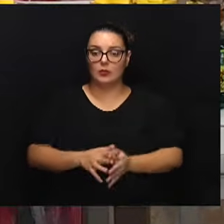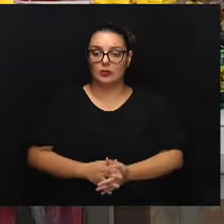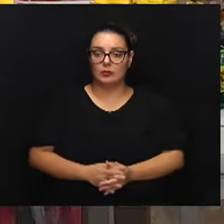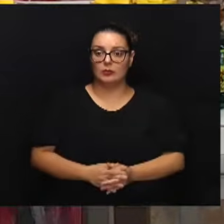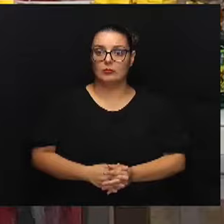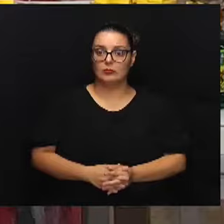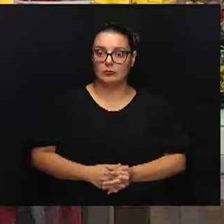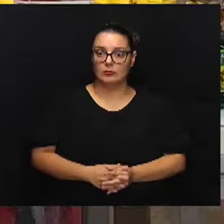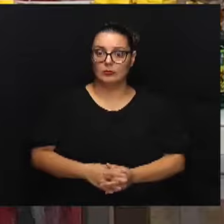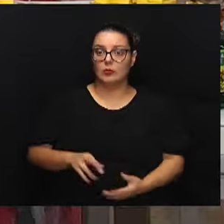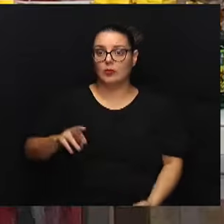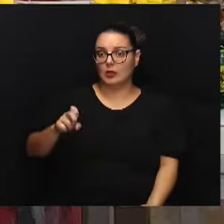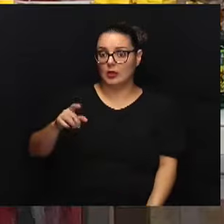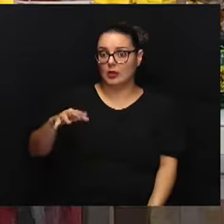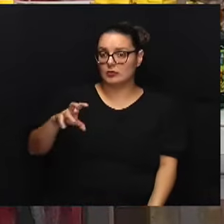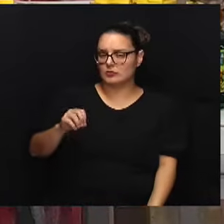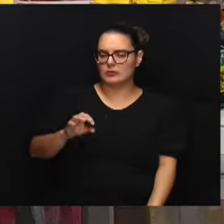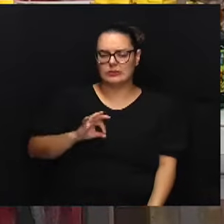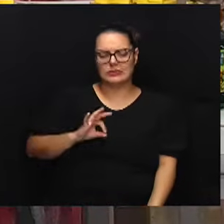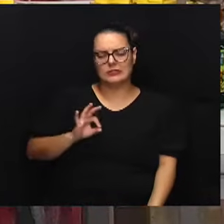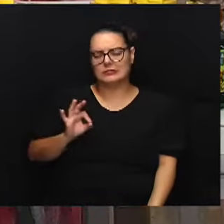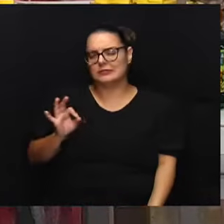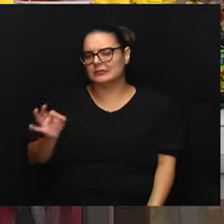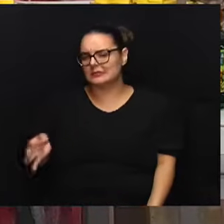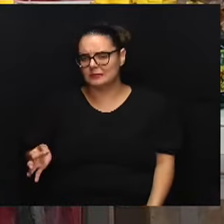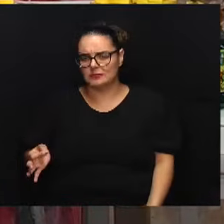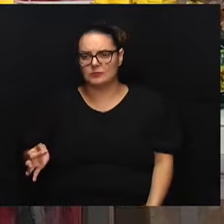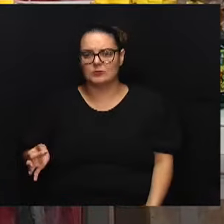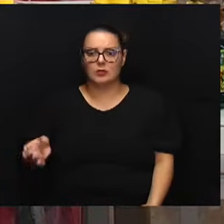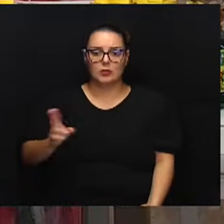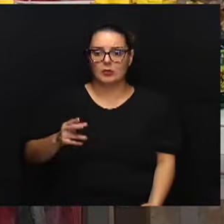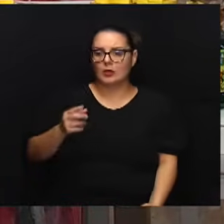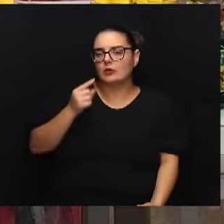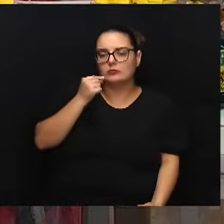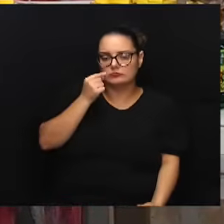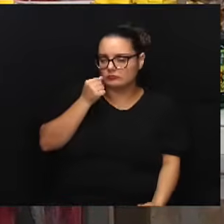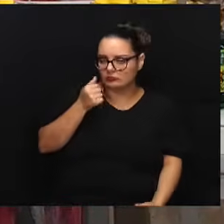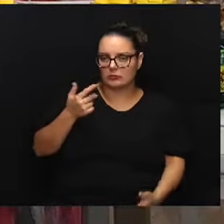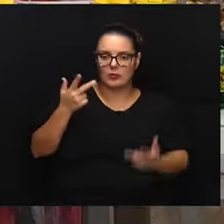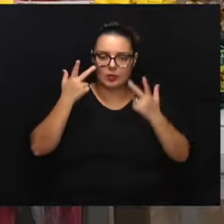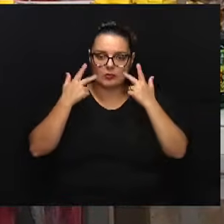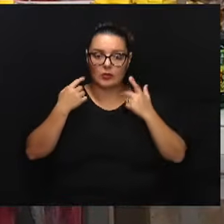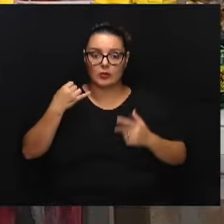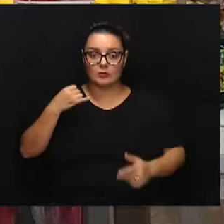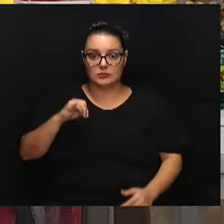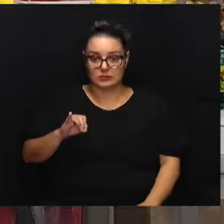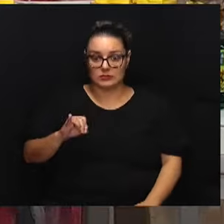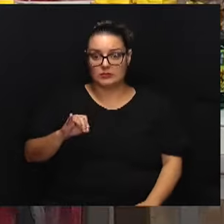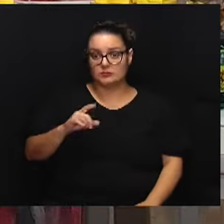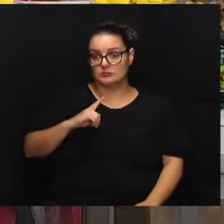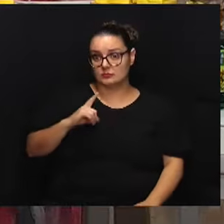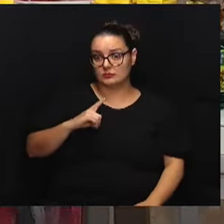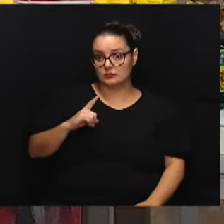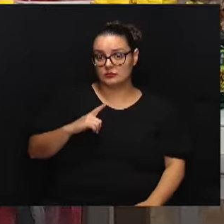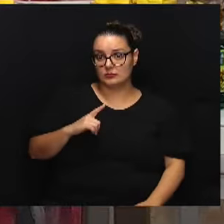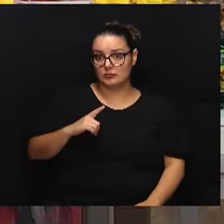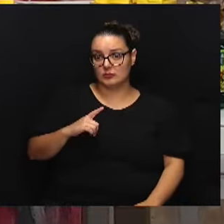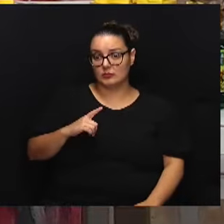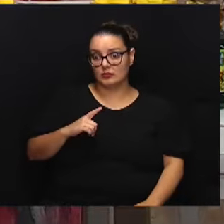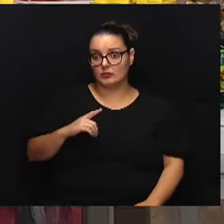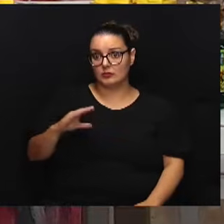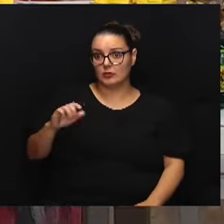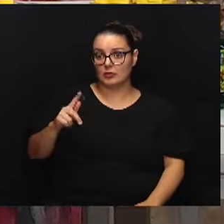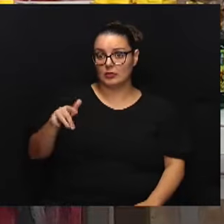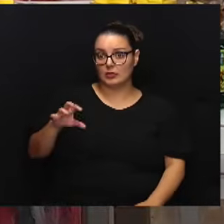gente fazer um rascunho simples, pessoal, vocês podem usar tanto um lápis, ou, se vocês tiverem à disposição também, ou